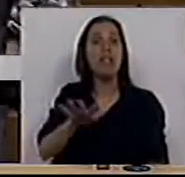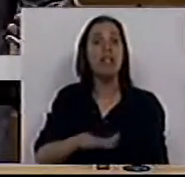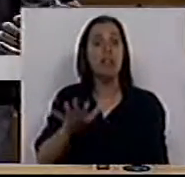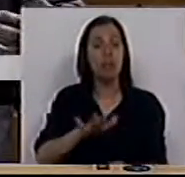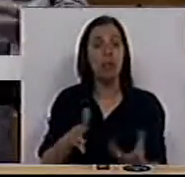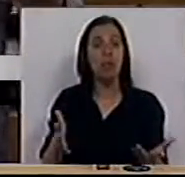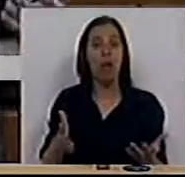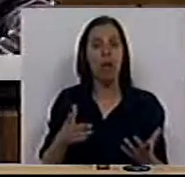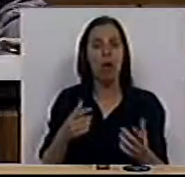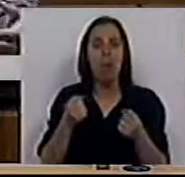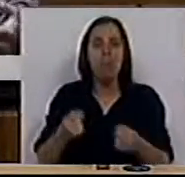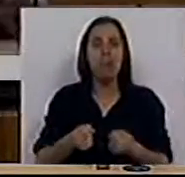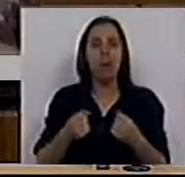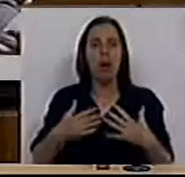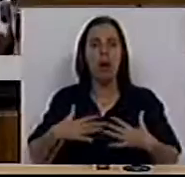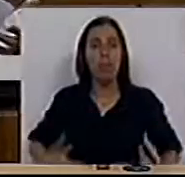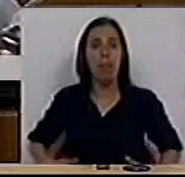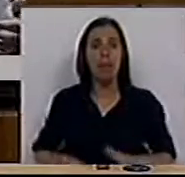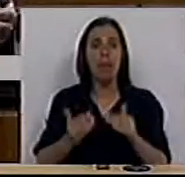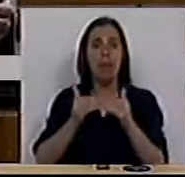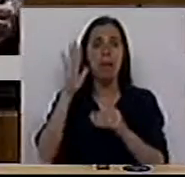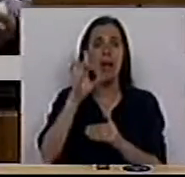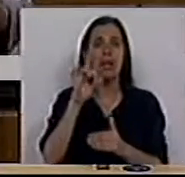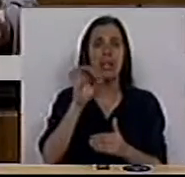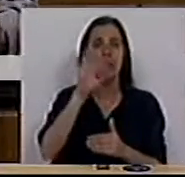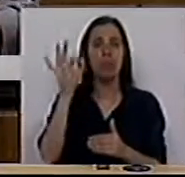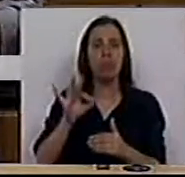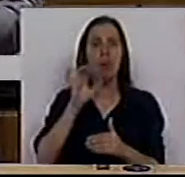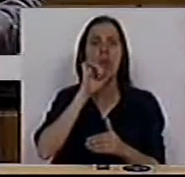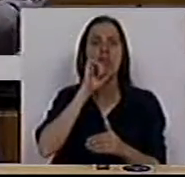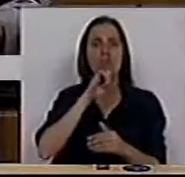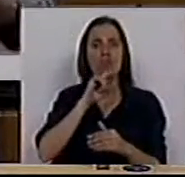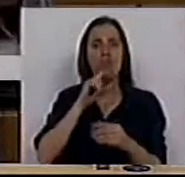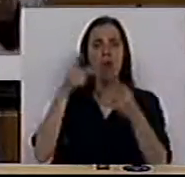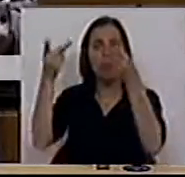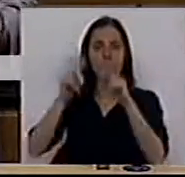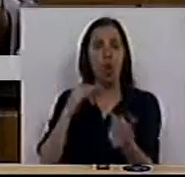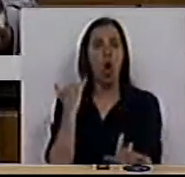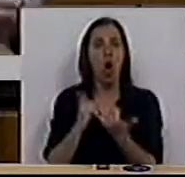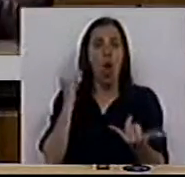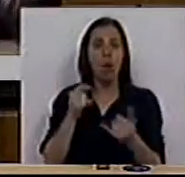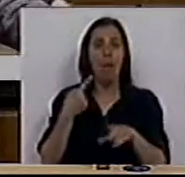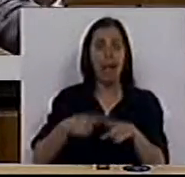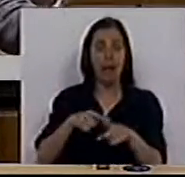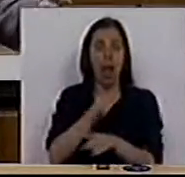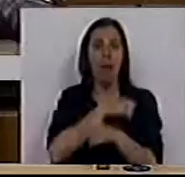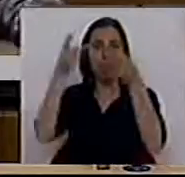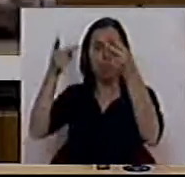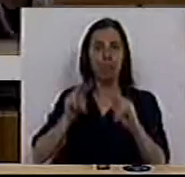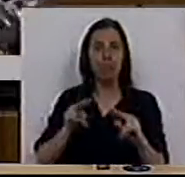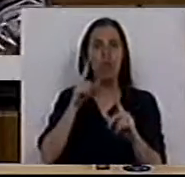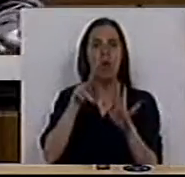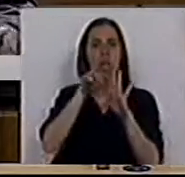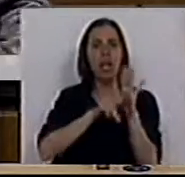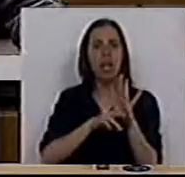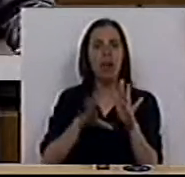situação e ficando com uma incapacidade superior a 60%, pudesse ter uma migração automática do crédito à habitação para